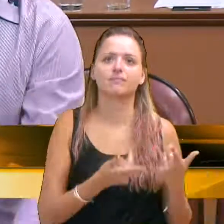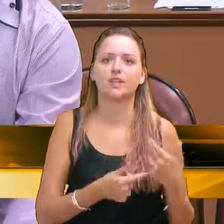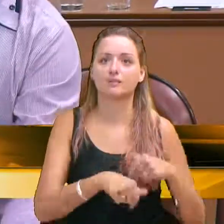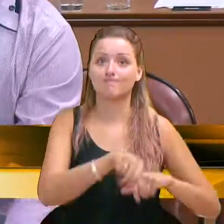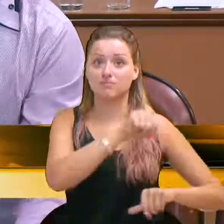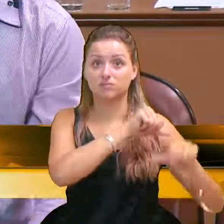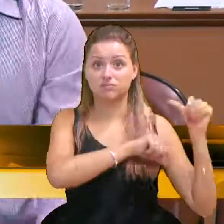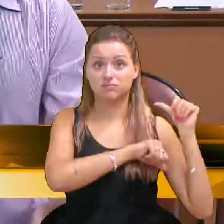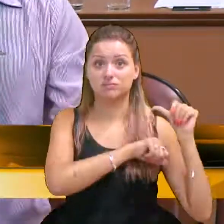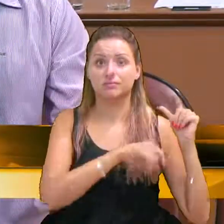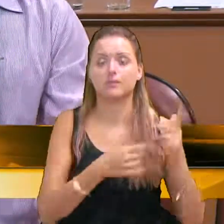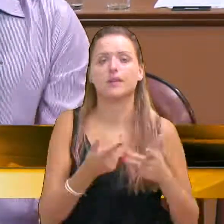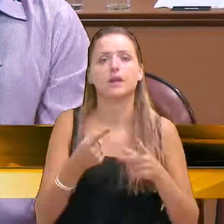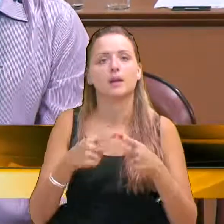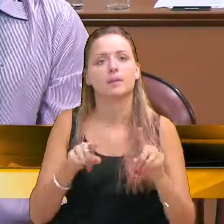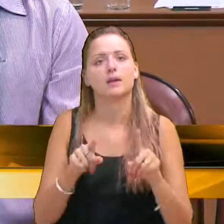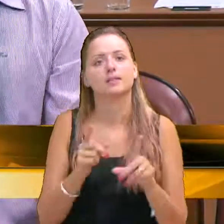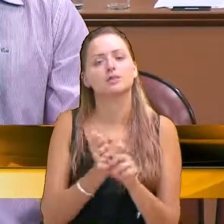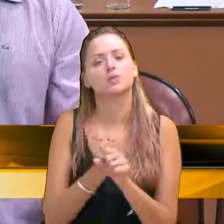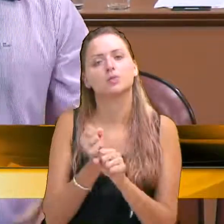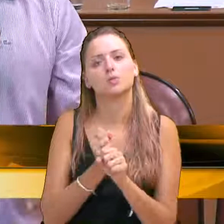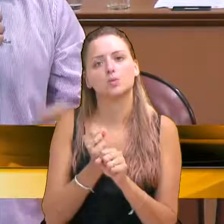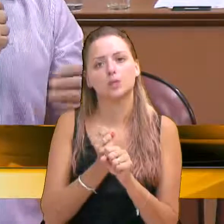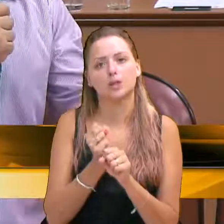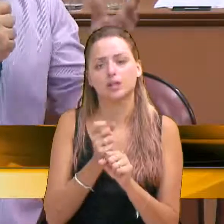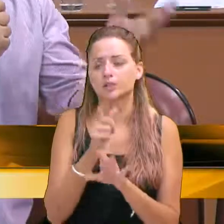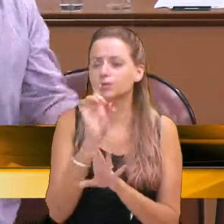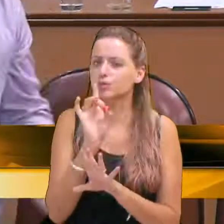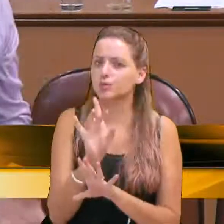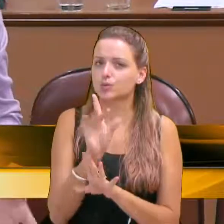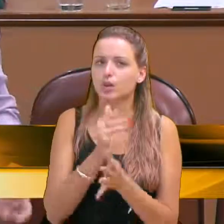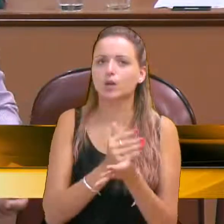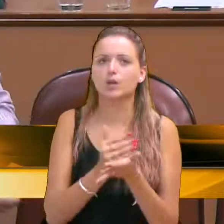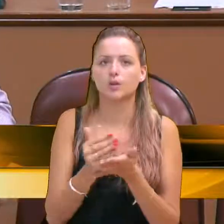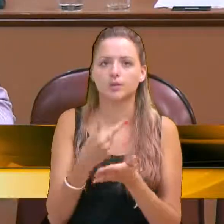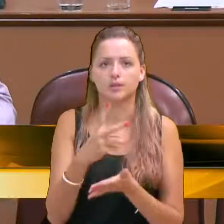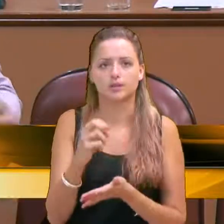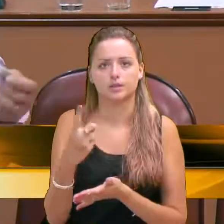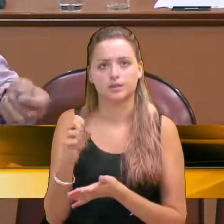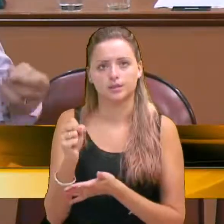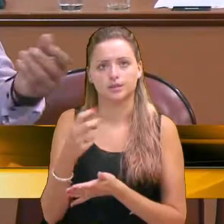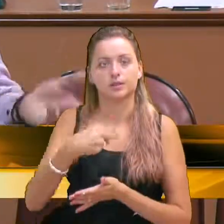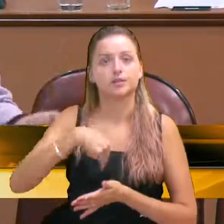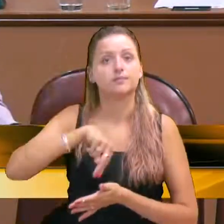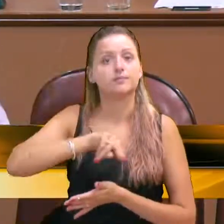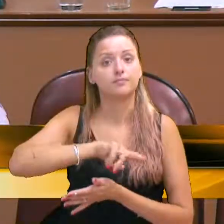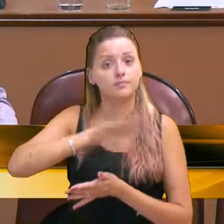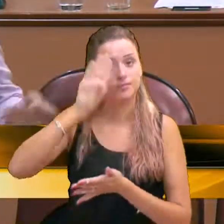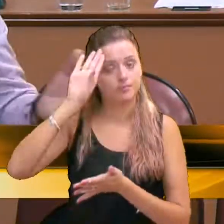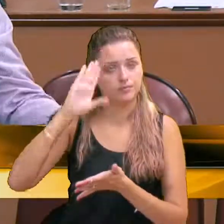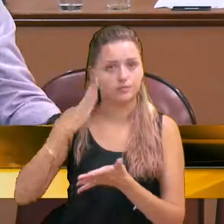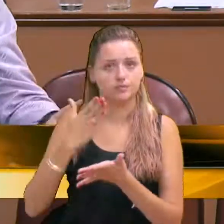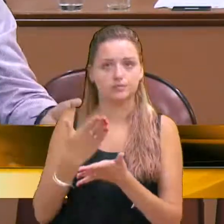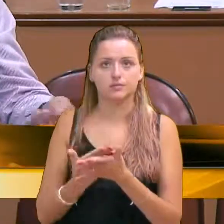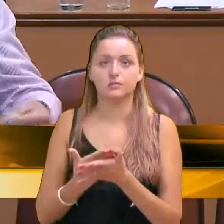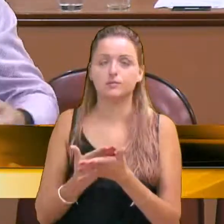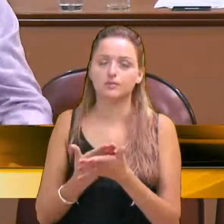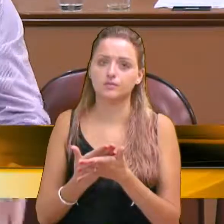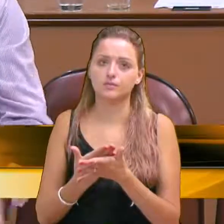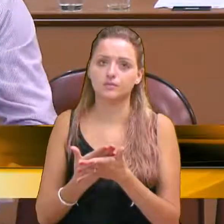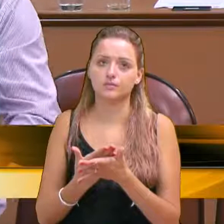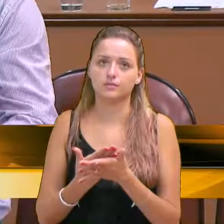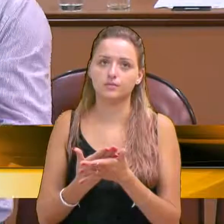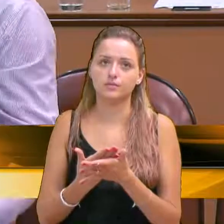Mas o ano, só para concluir, senhor presidente, o ano está apenas iniciando. A gente espera, assim, que no mínimo,